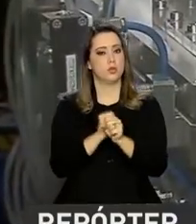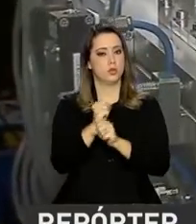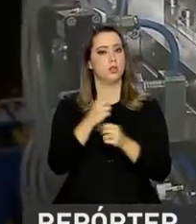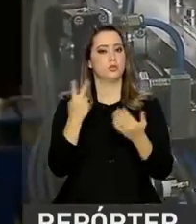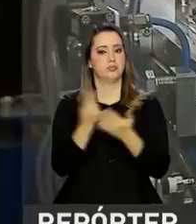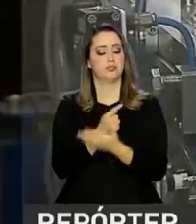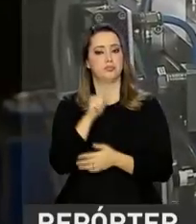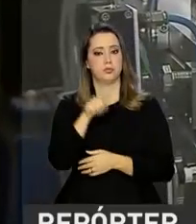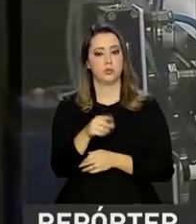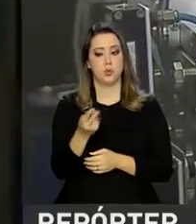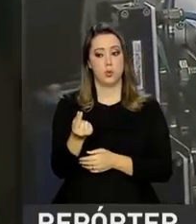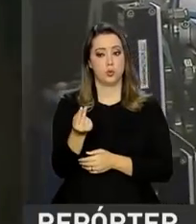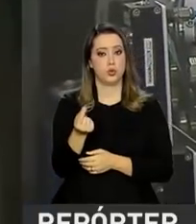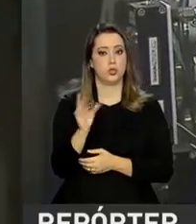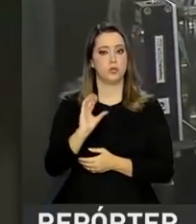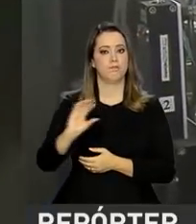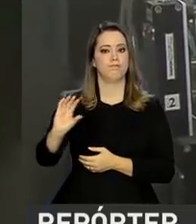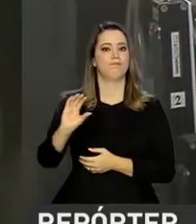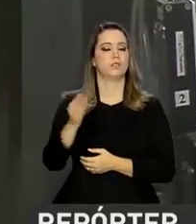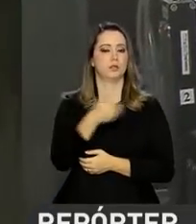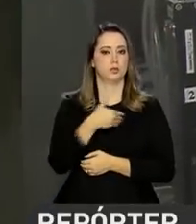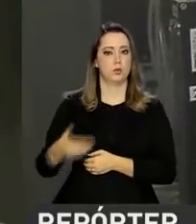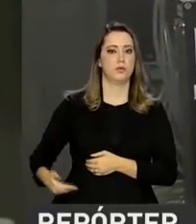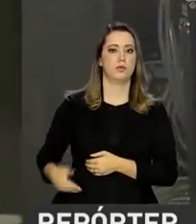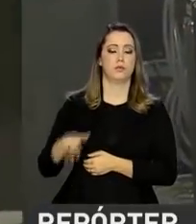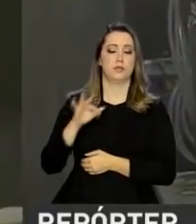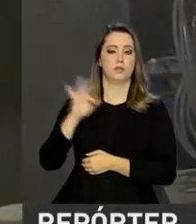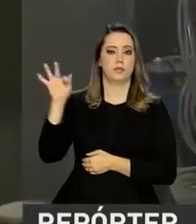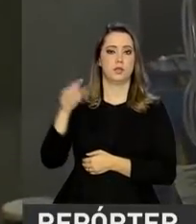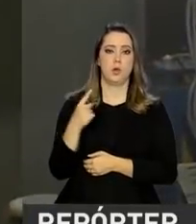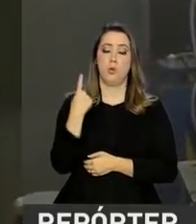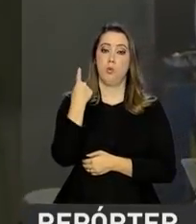investimentos do governo no acelerador vão chegar a